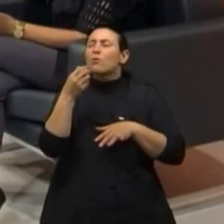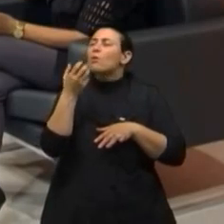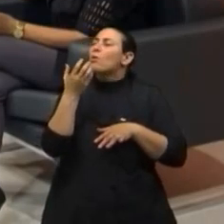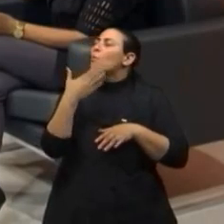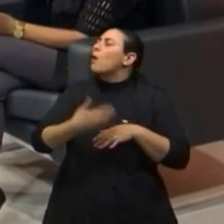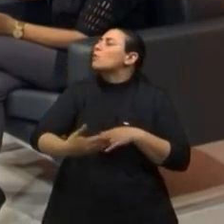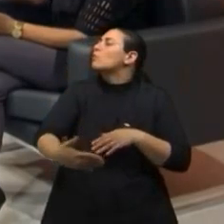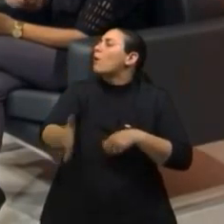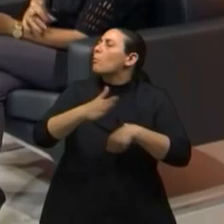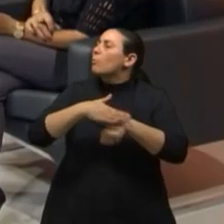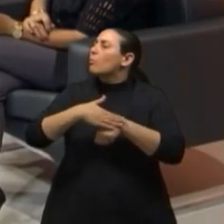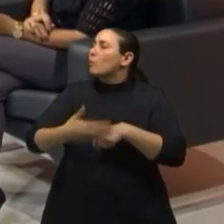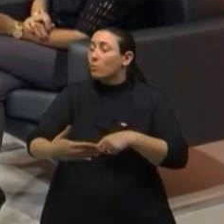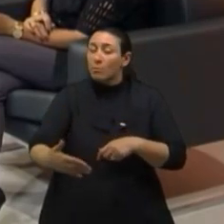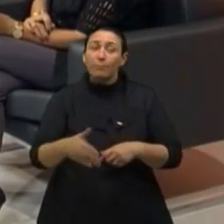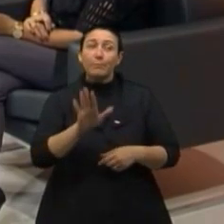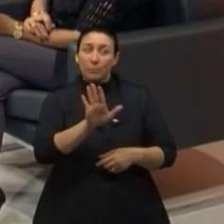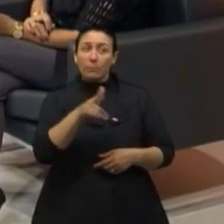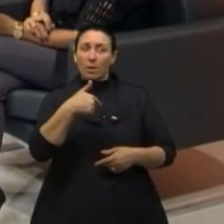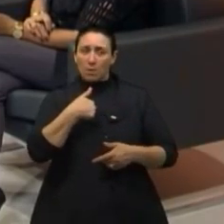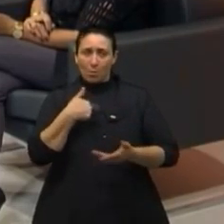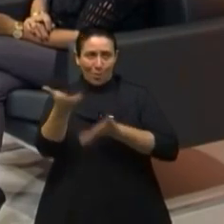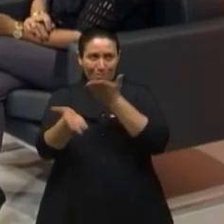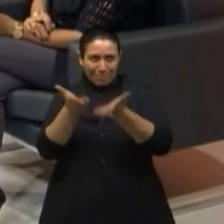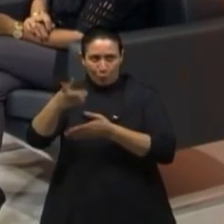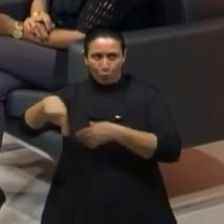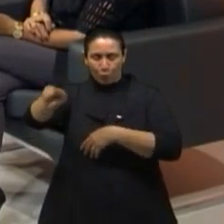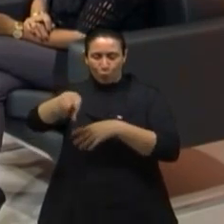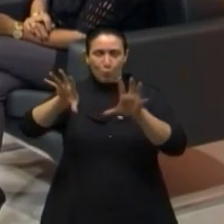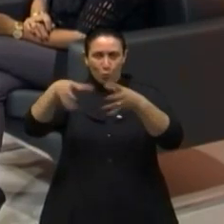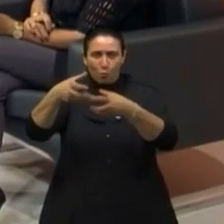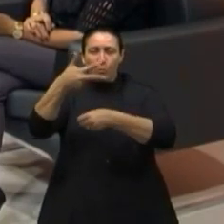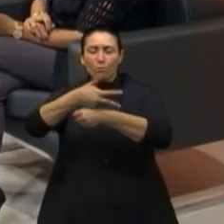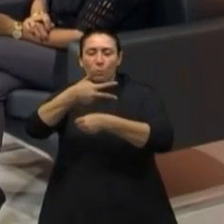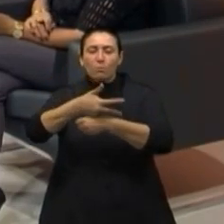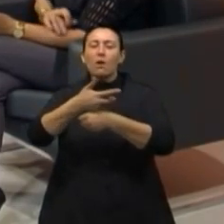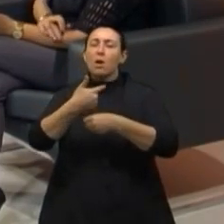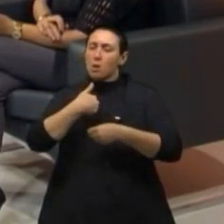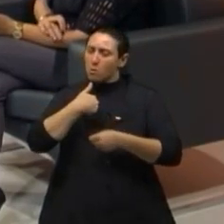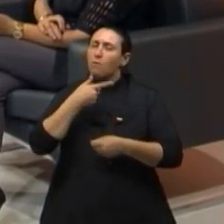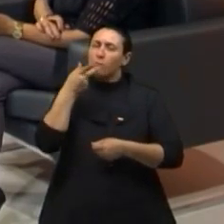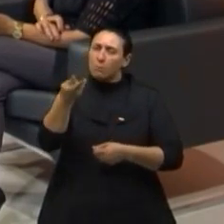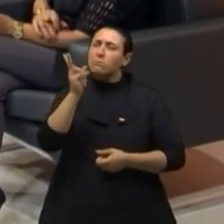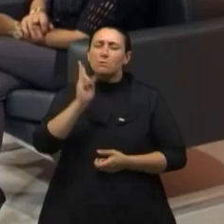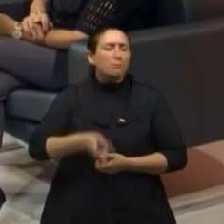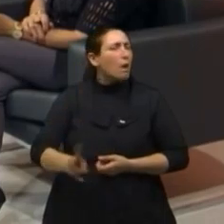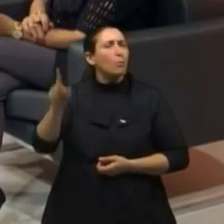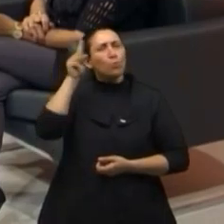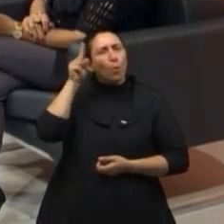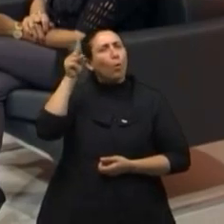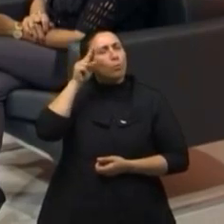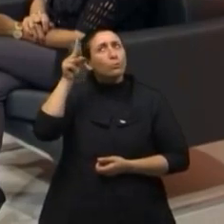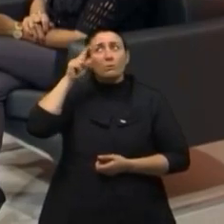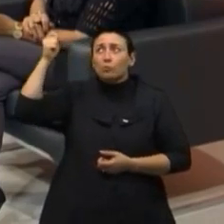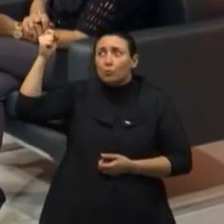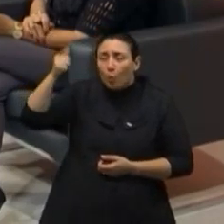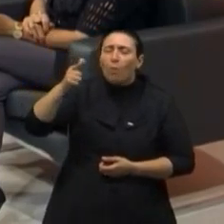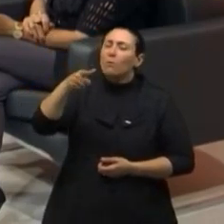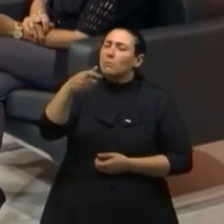eu ids que eu atendo eu recomendo F todos os dias todos os dias que tiver sol todos os dias que tiver sol